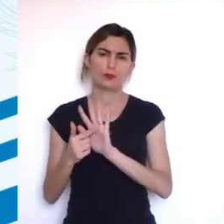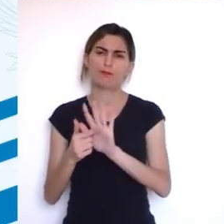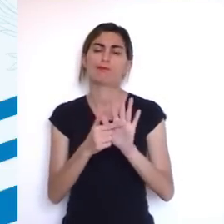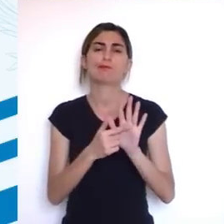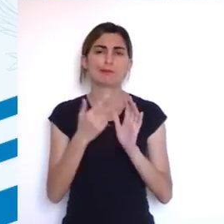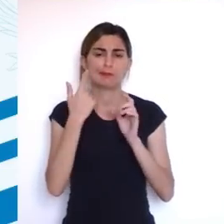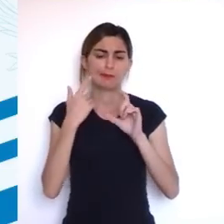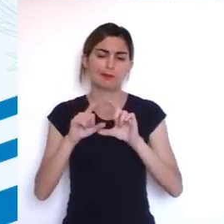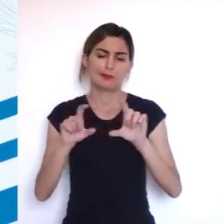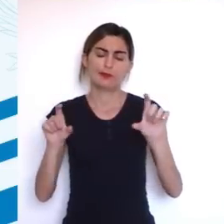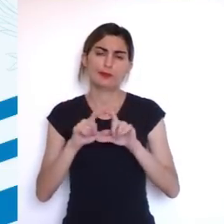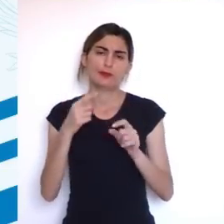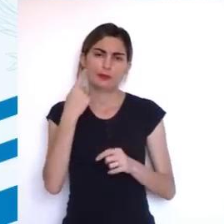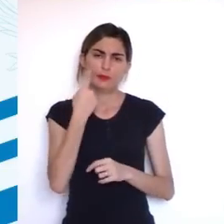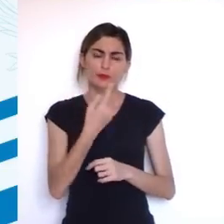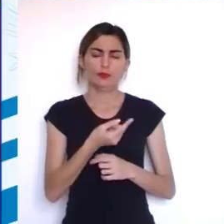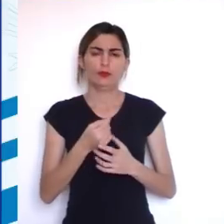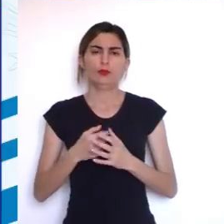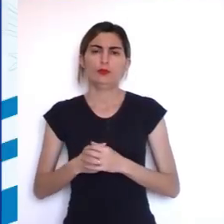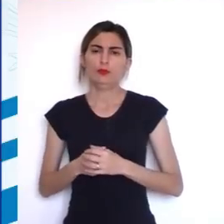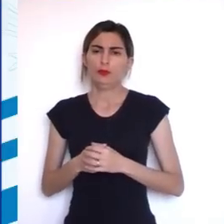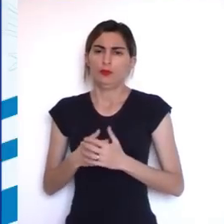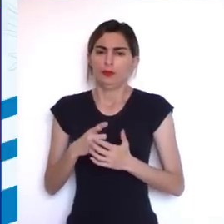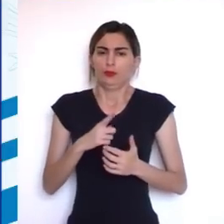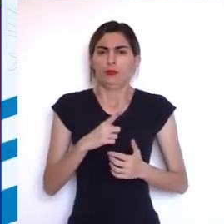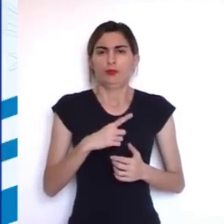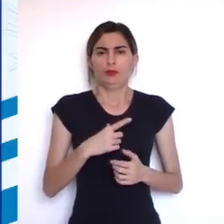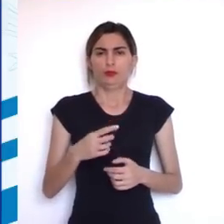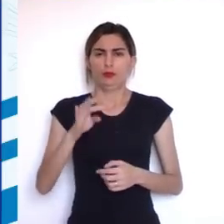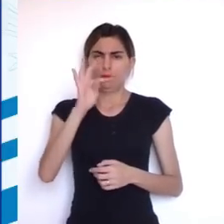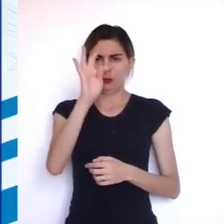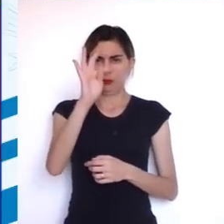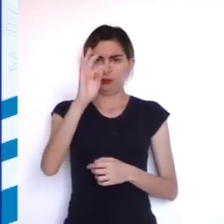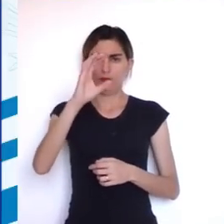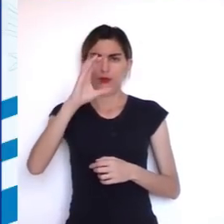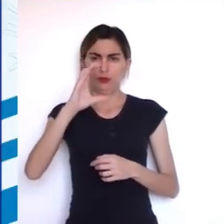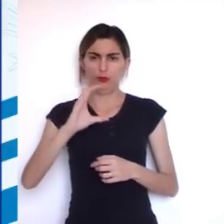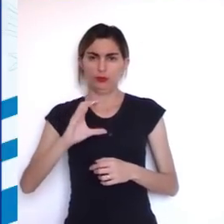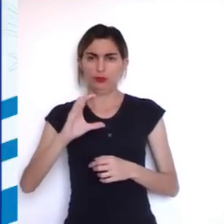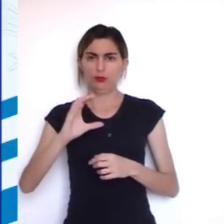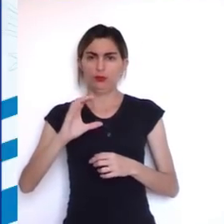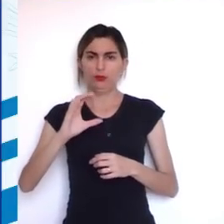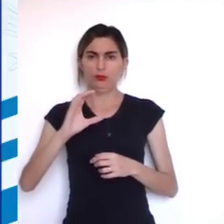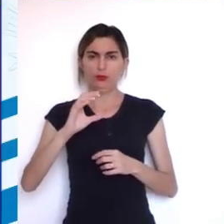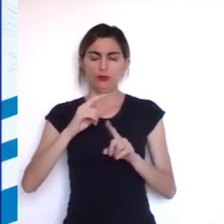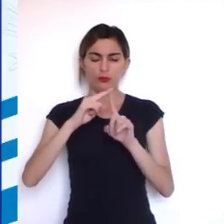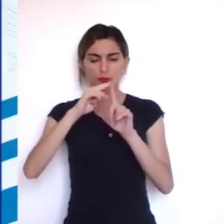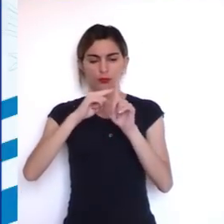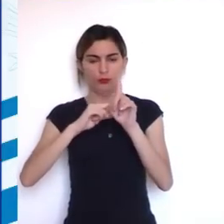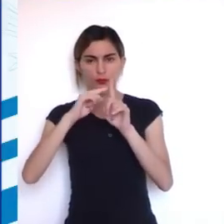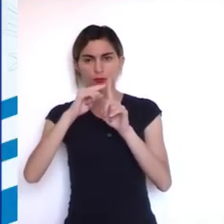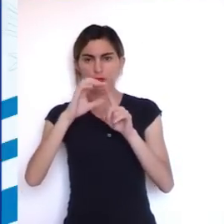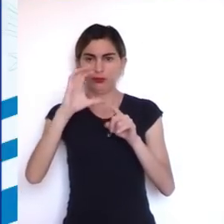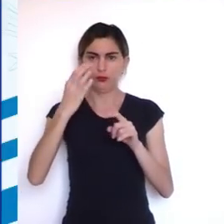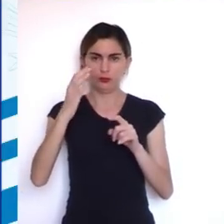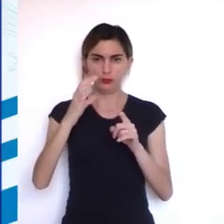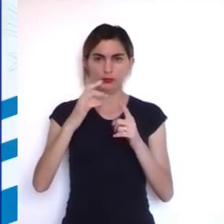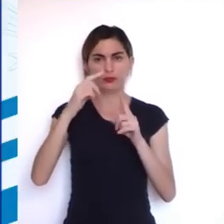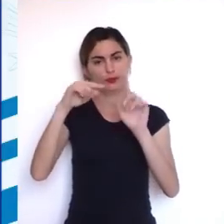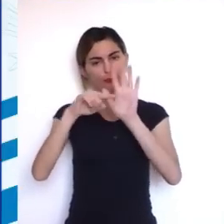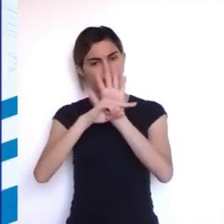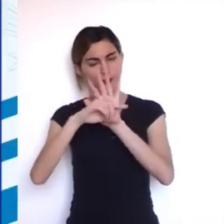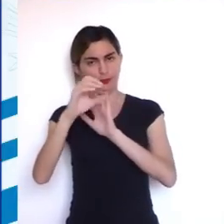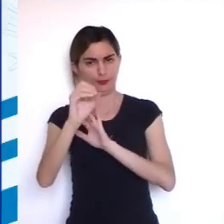expressão. Observe essa imagem, onde eu tenho aí Tc, que vai corresponder à temperatura